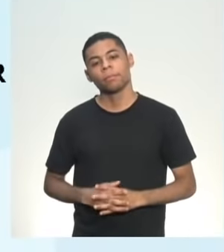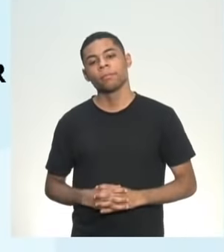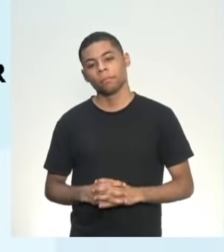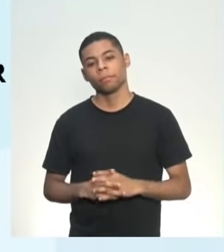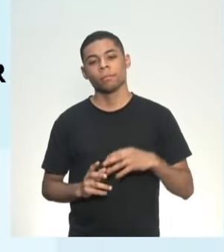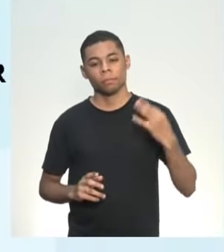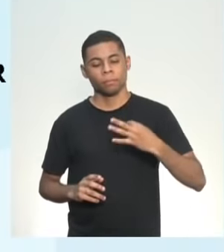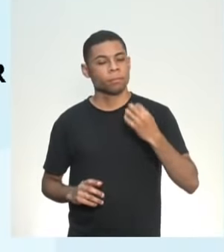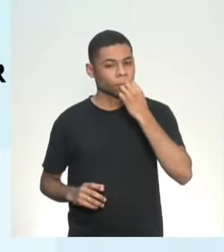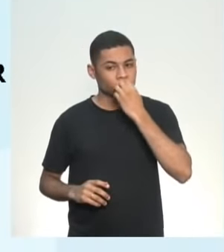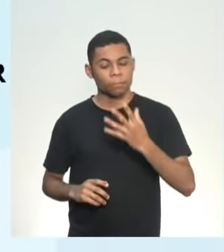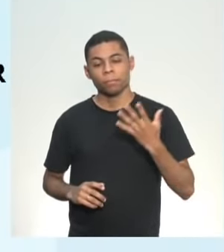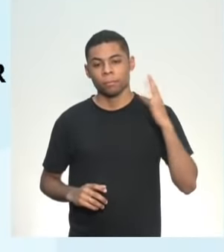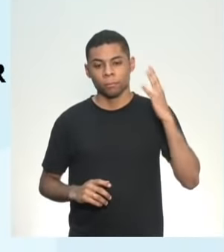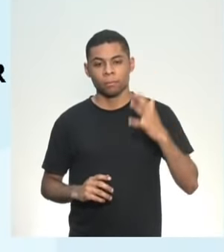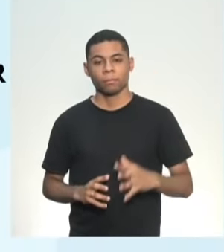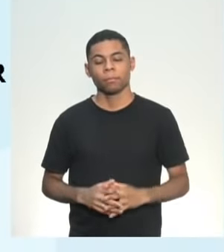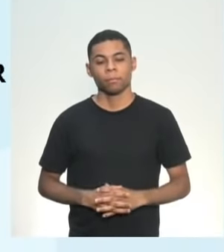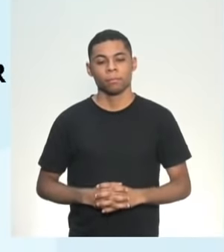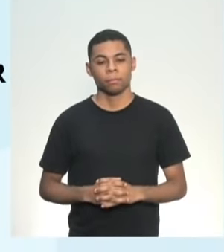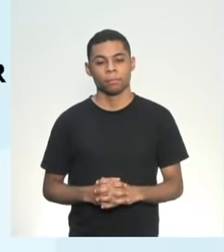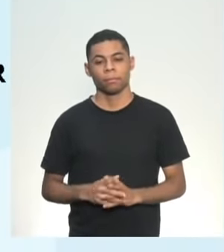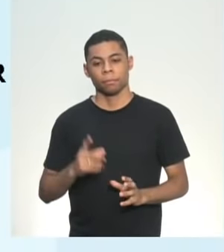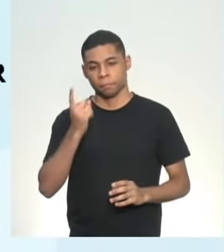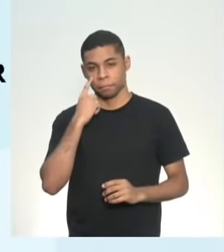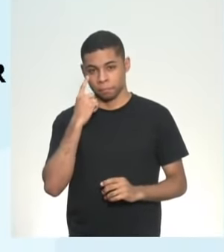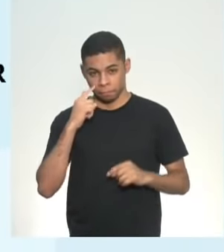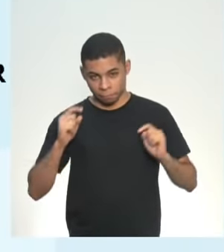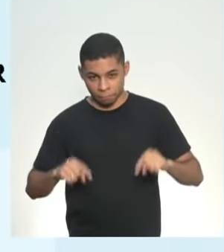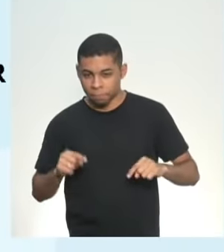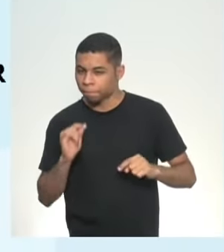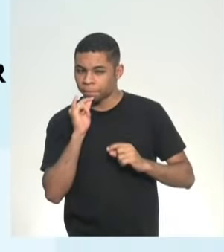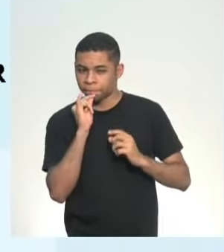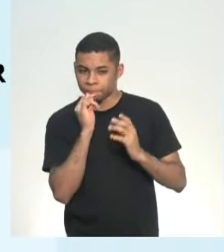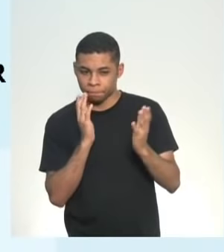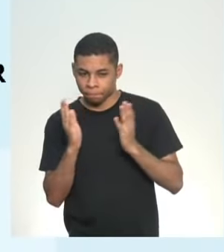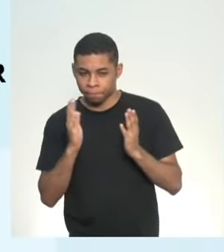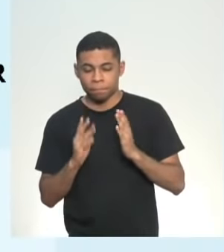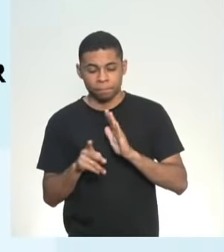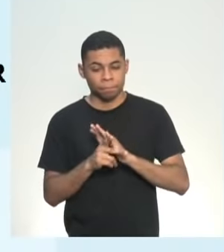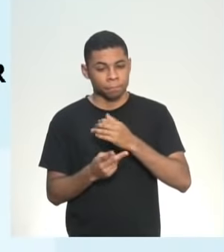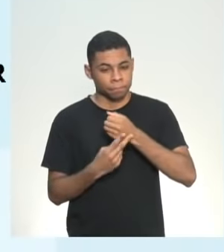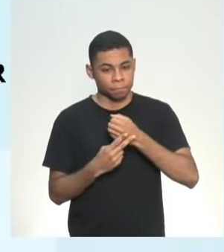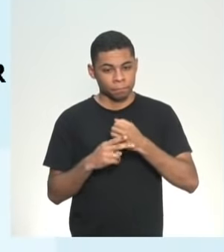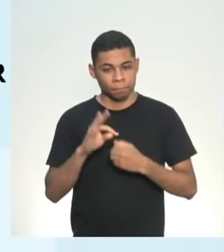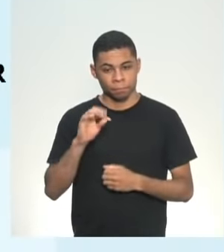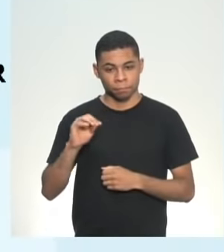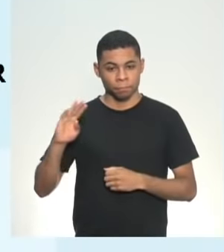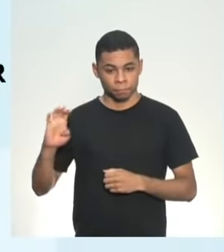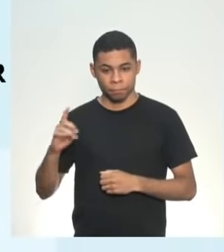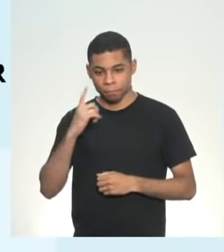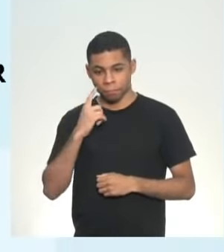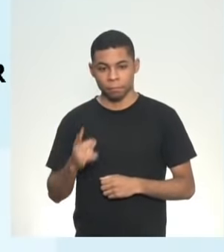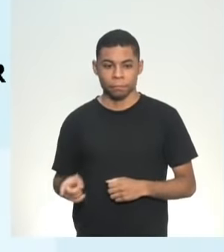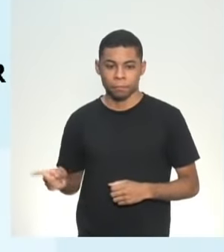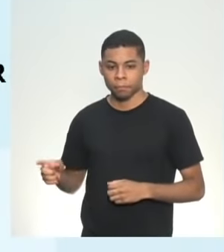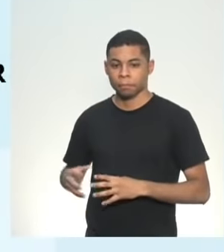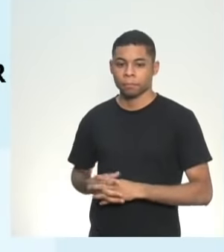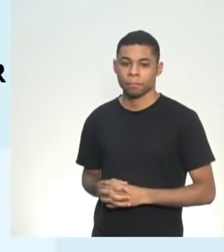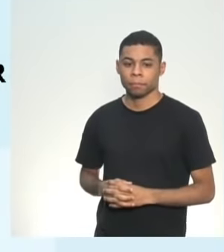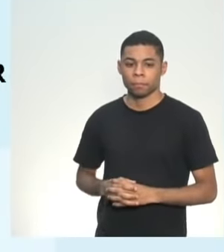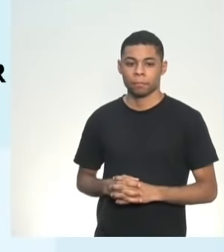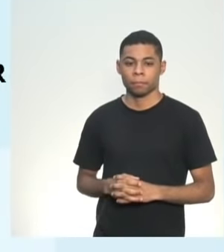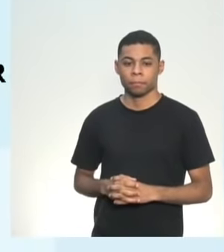tão perfeito before vamos dar uma olhada agora não exemplo com o verbo te vir tá lá na tela para você